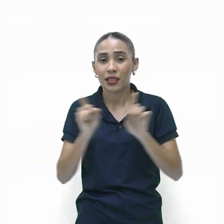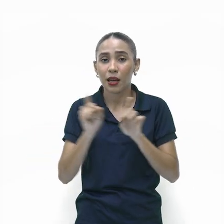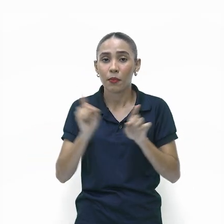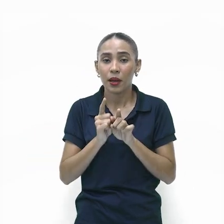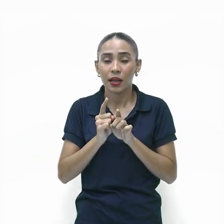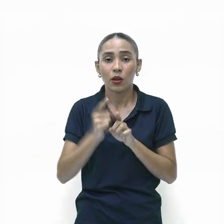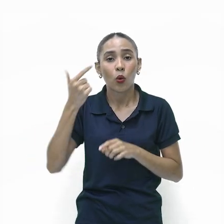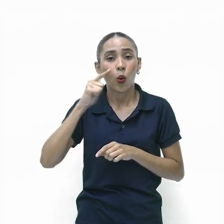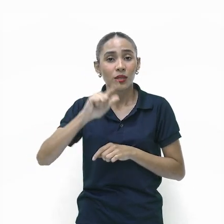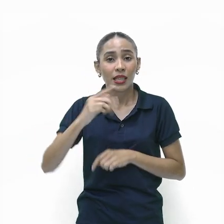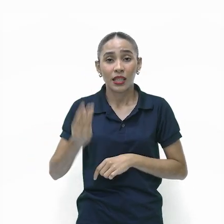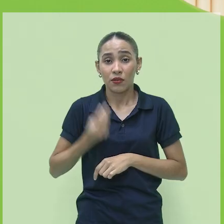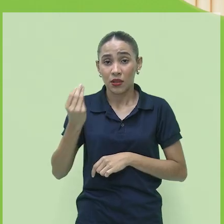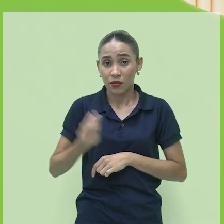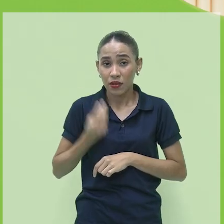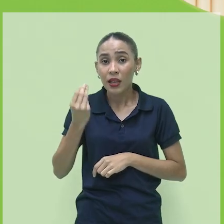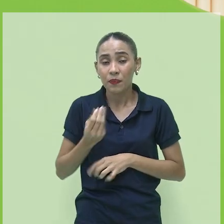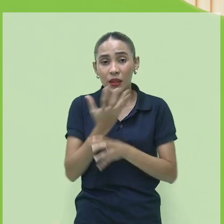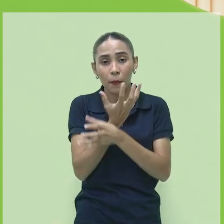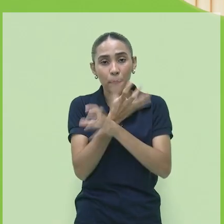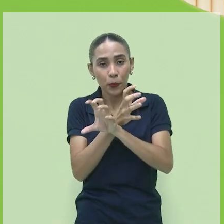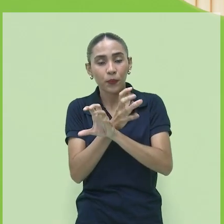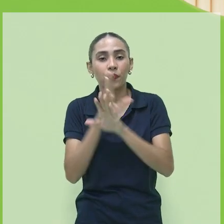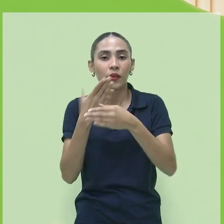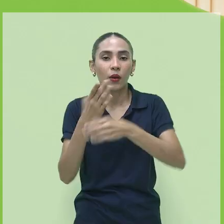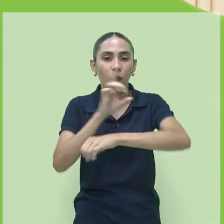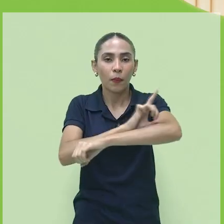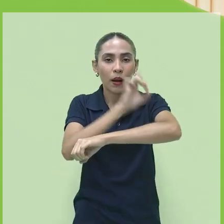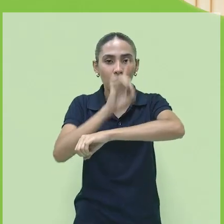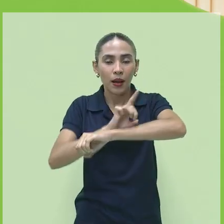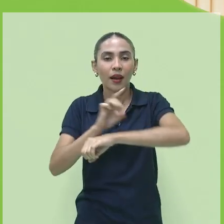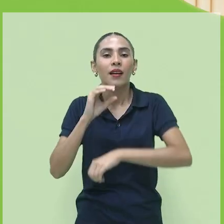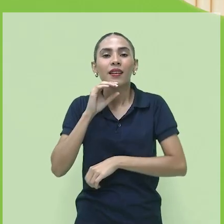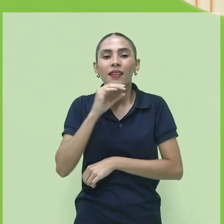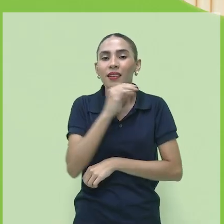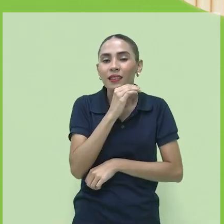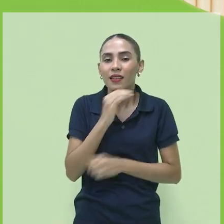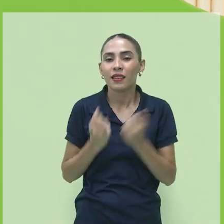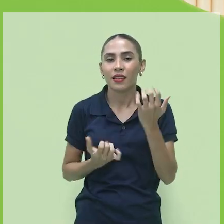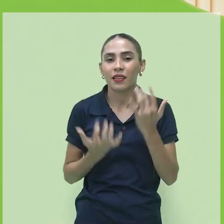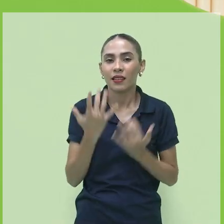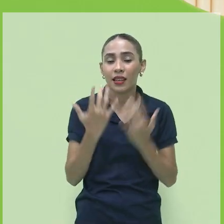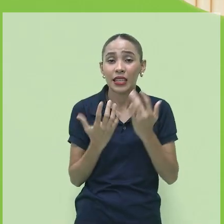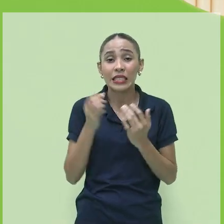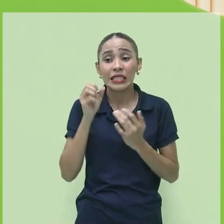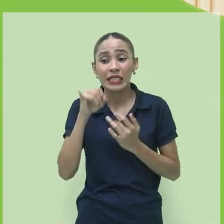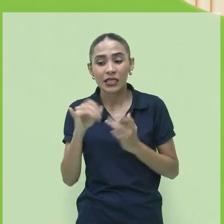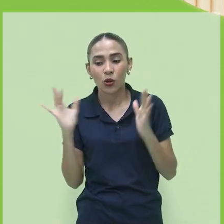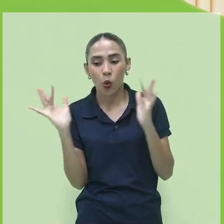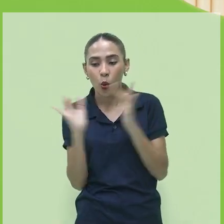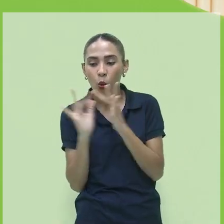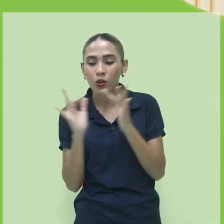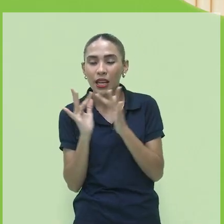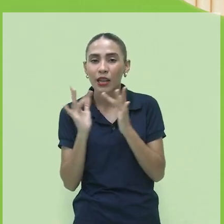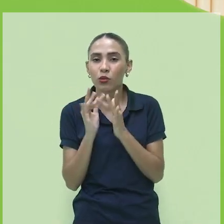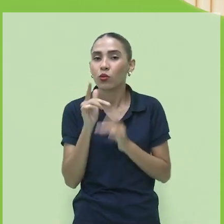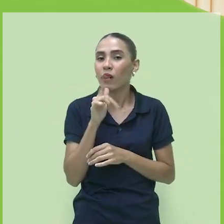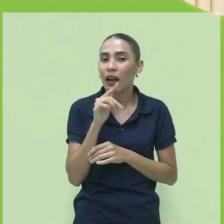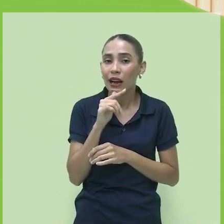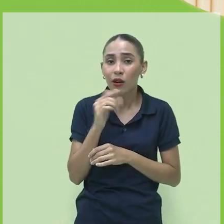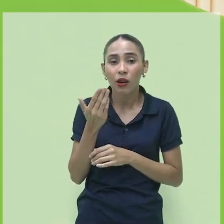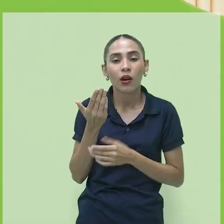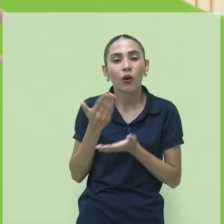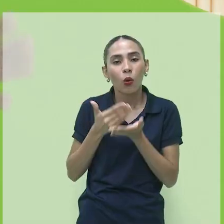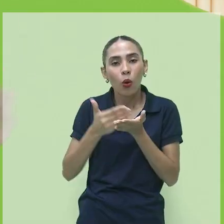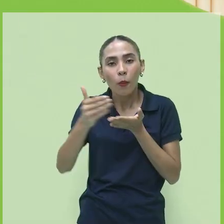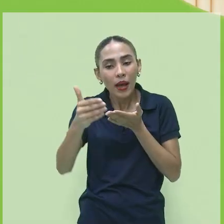sobrevivem com quase zero de umidade. Ou seja, eles ficam no seu estado latente e assim que eles encostam numa gotinha d'água,